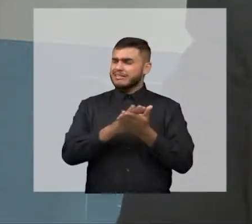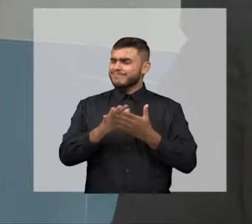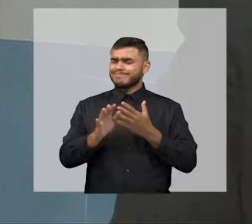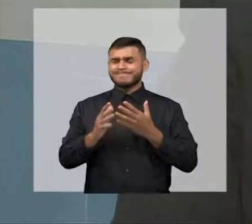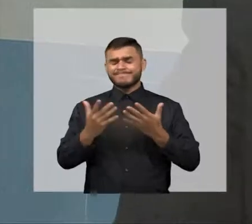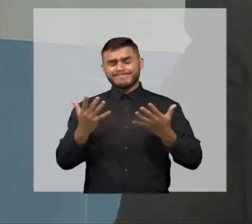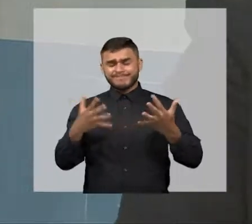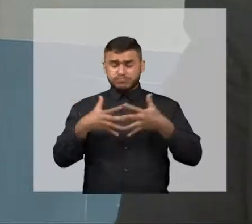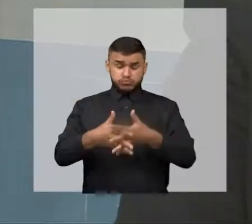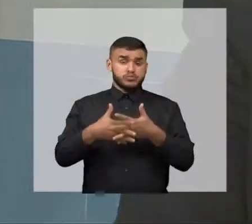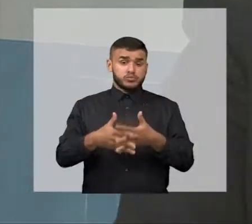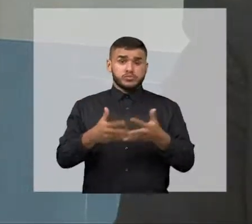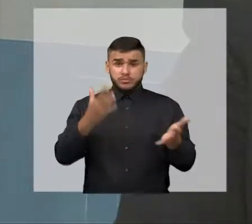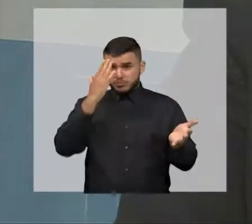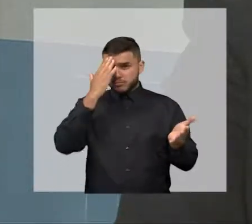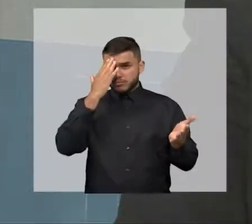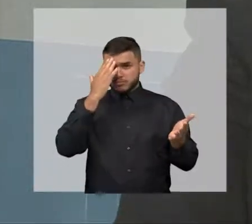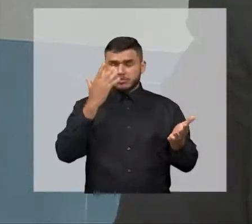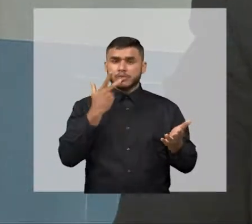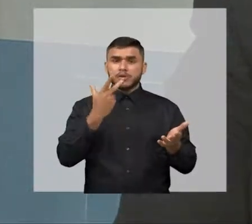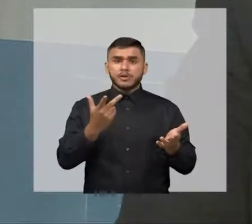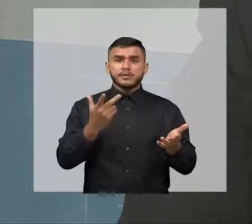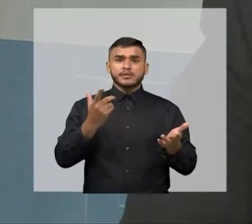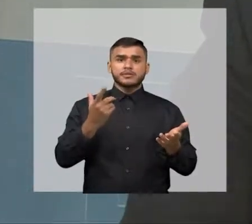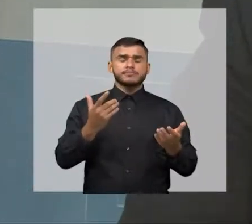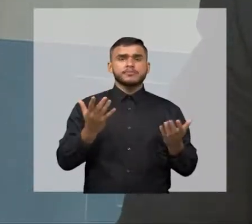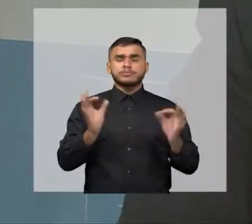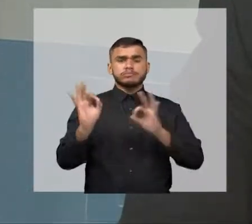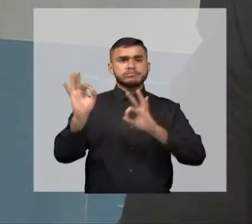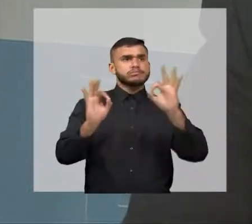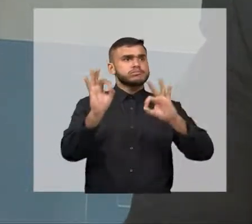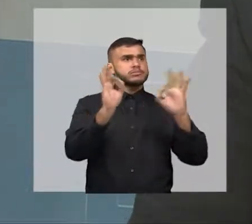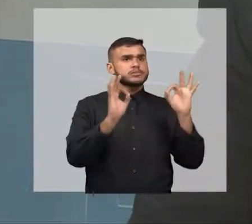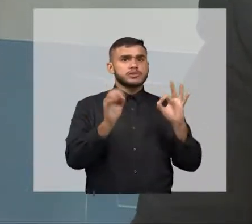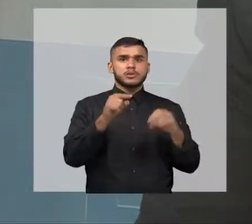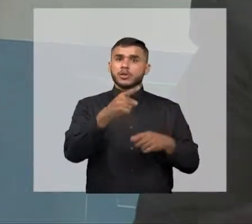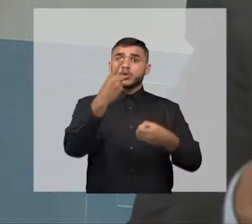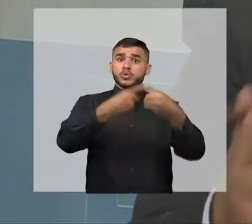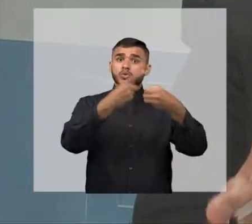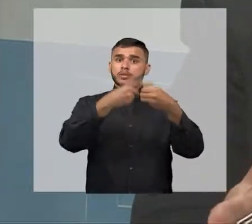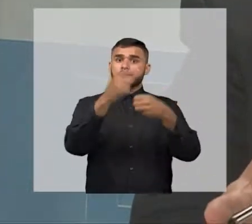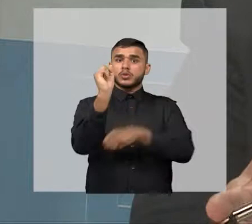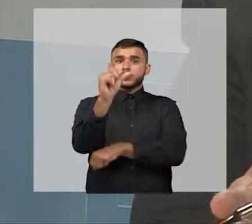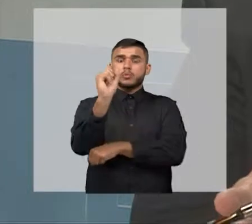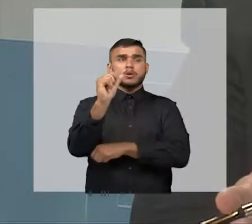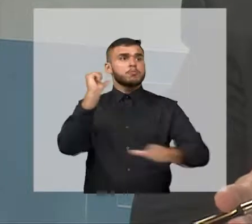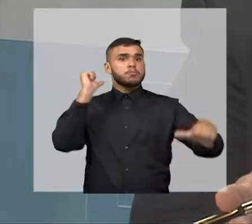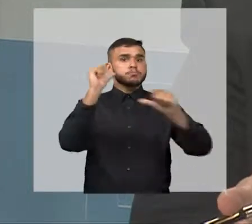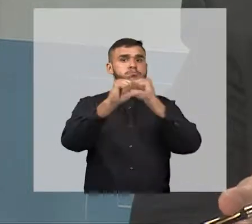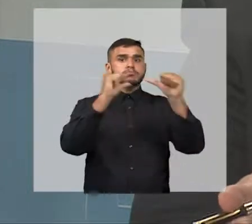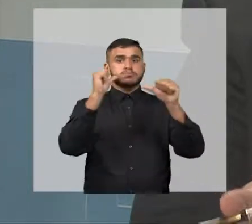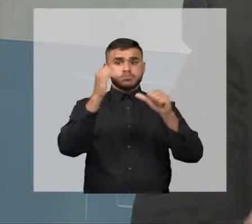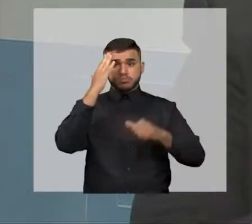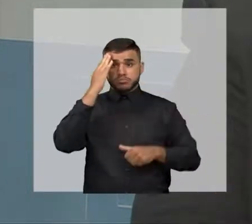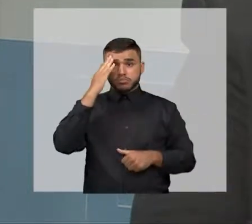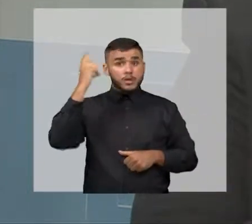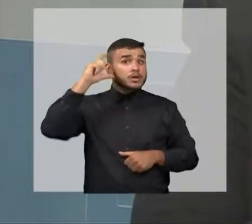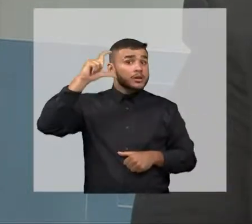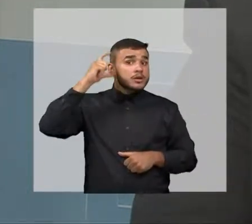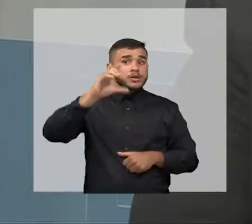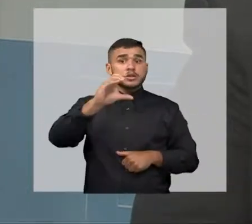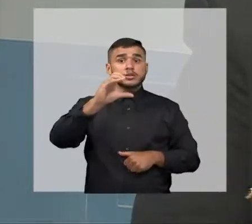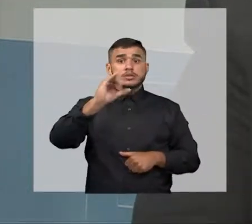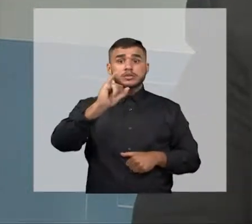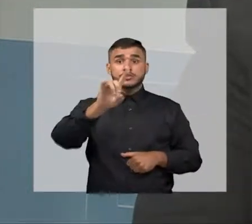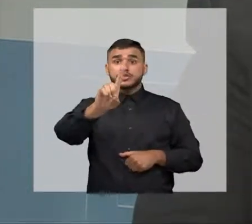pouco diferente do que o seu irmão tinha feito anteriormente. Sobral foi transformada pelo ex-prefeito Cid